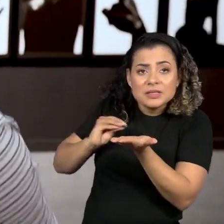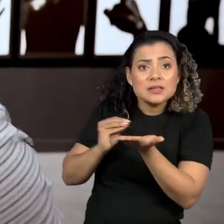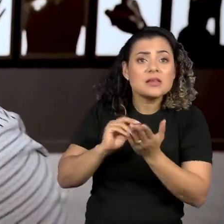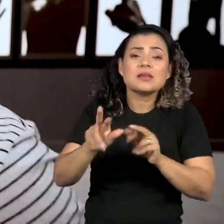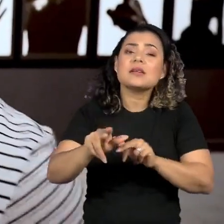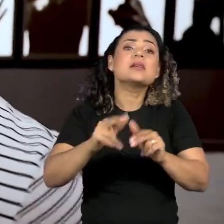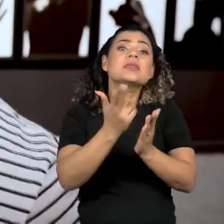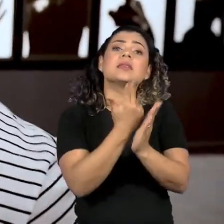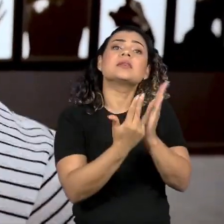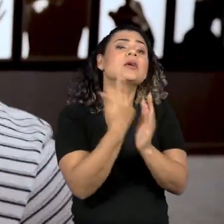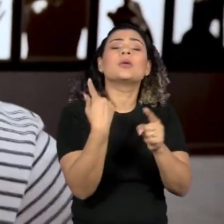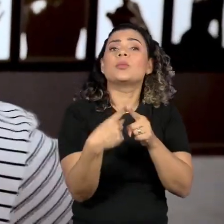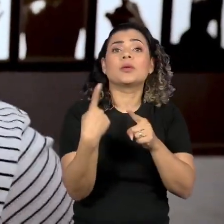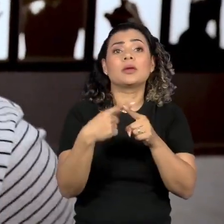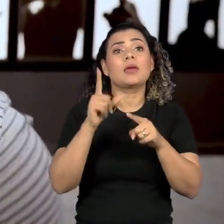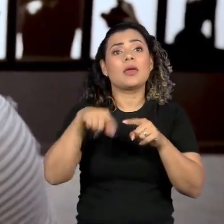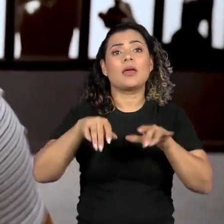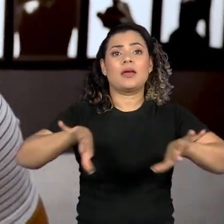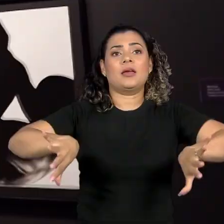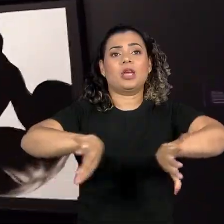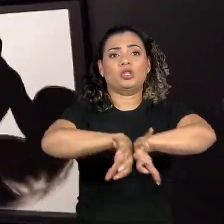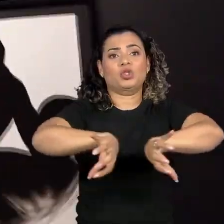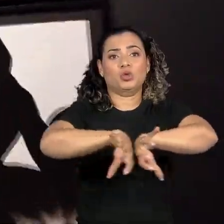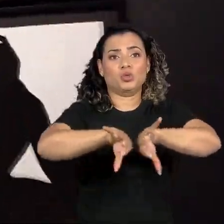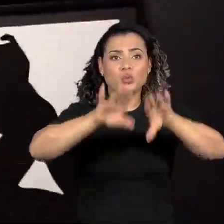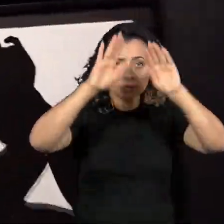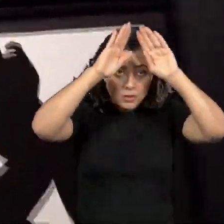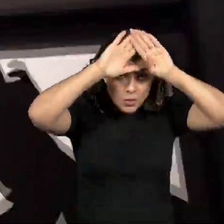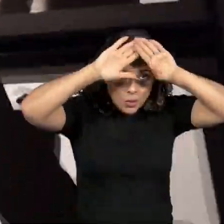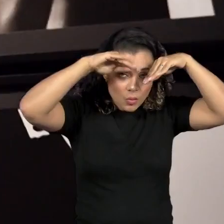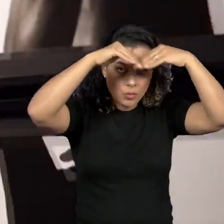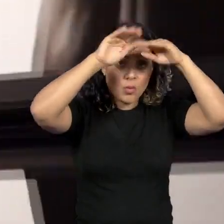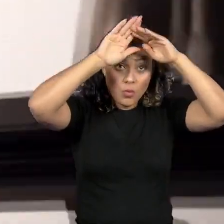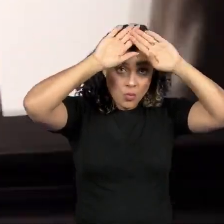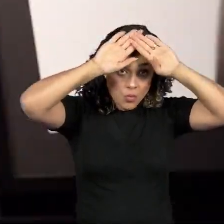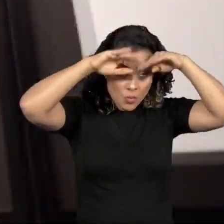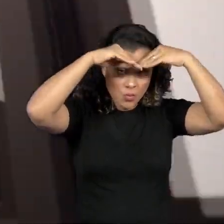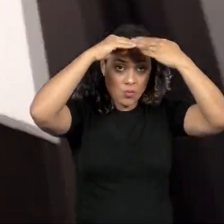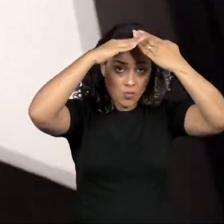é para que essa série aqui pudesse estar nessa parede.